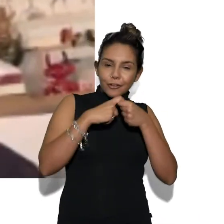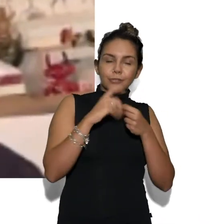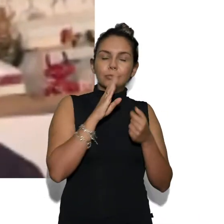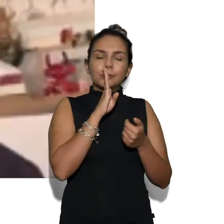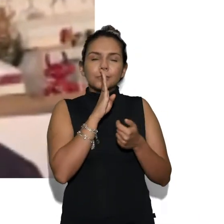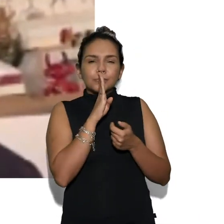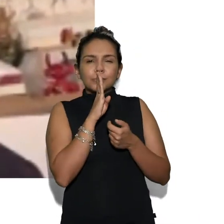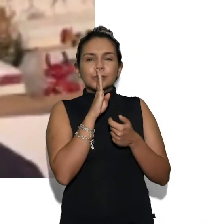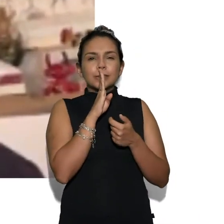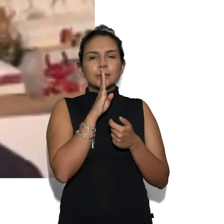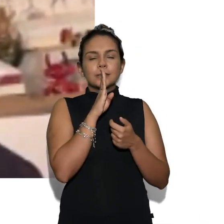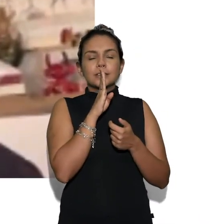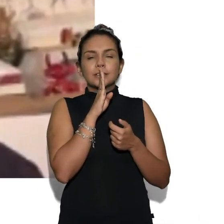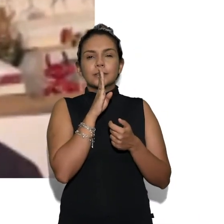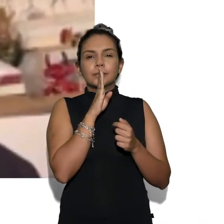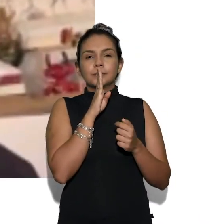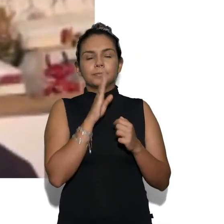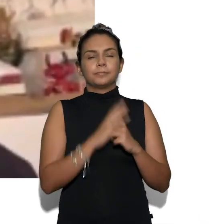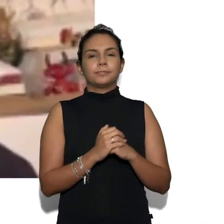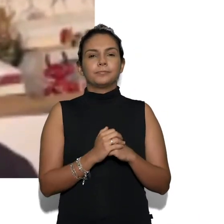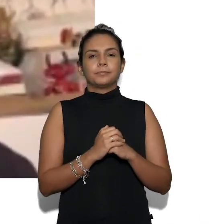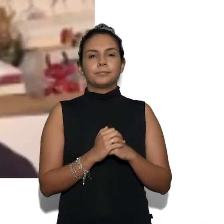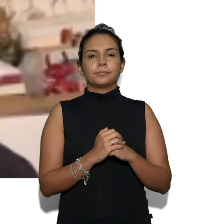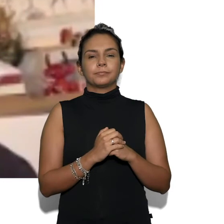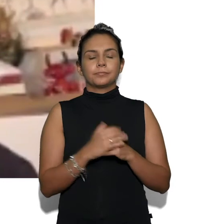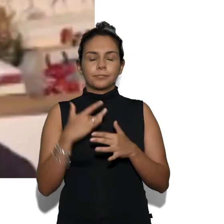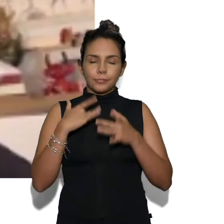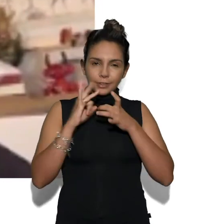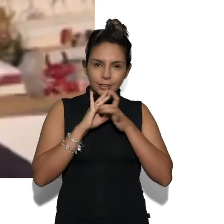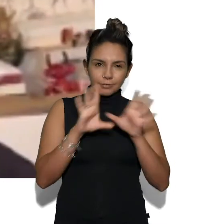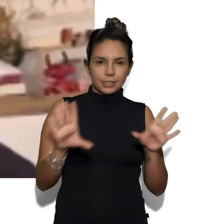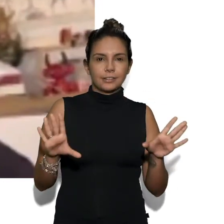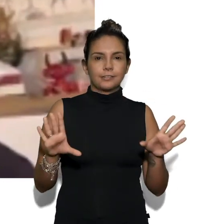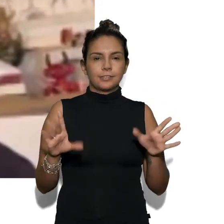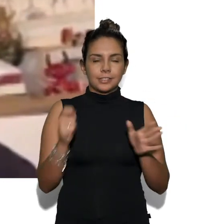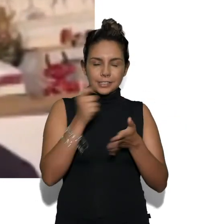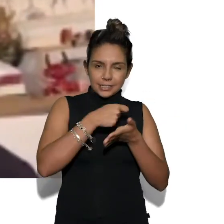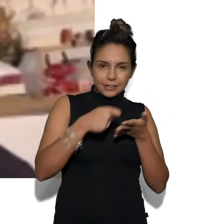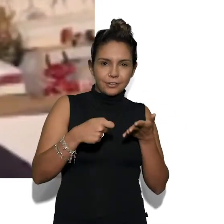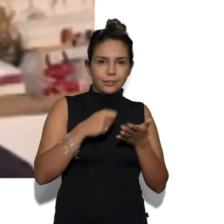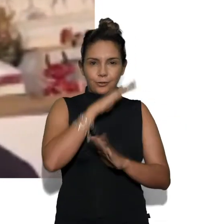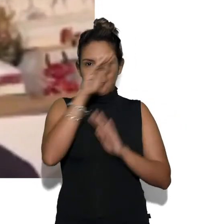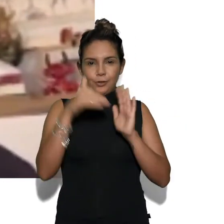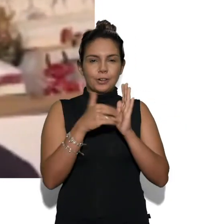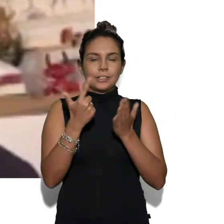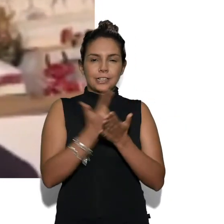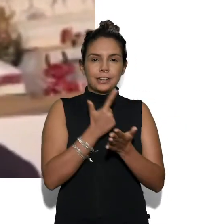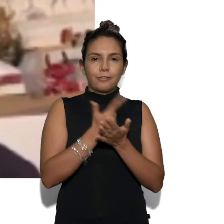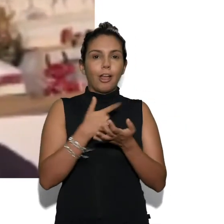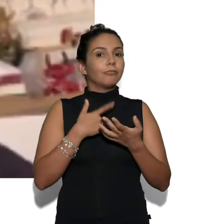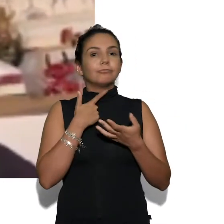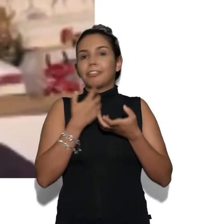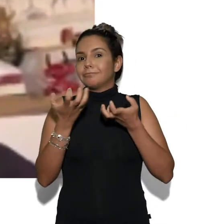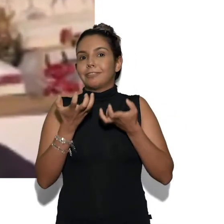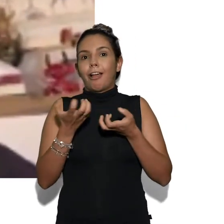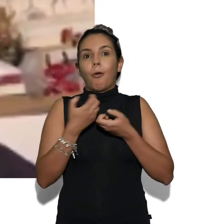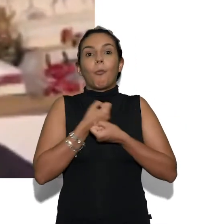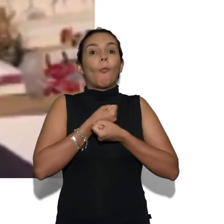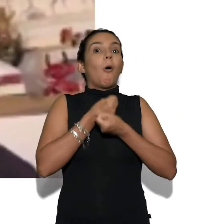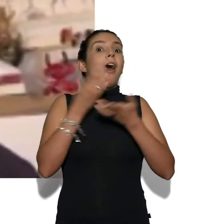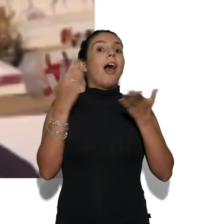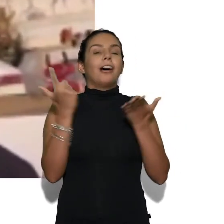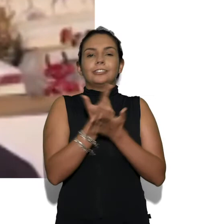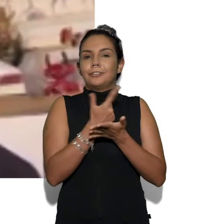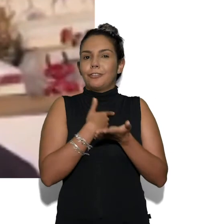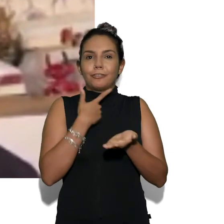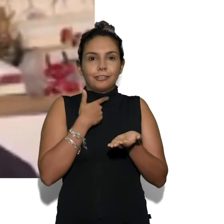a uma quietude bastante que me permita escrever os livros que eu quiser, a quantidade